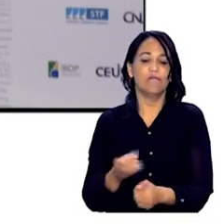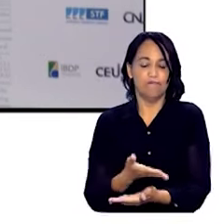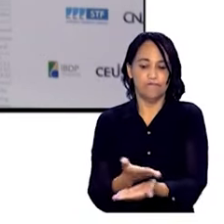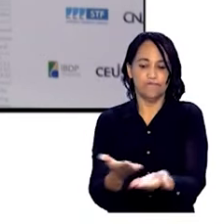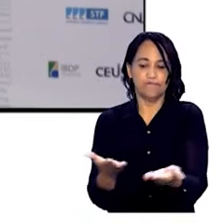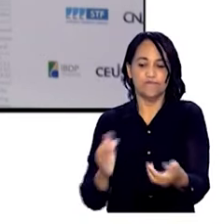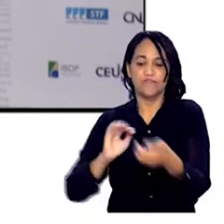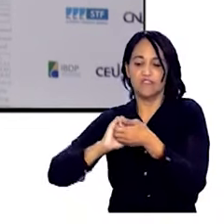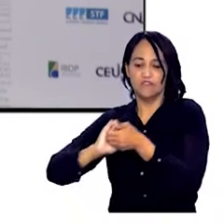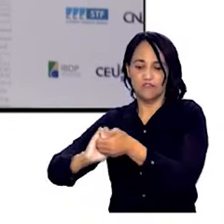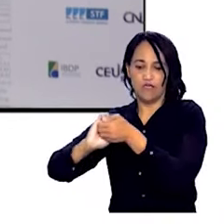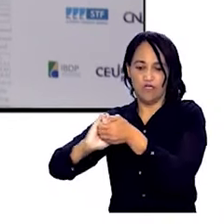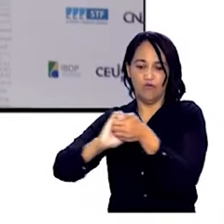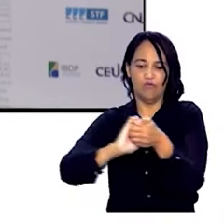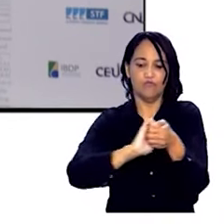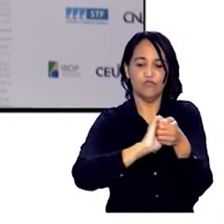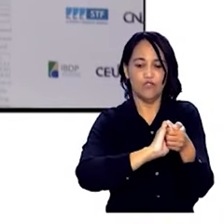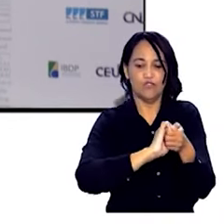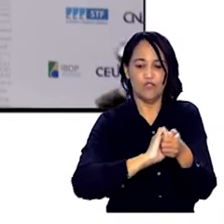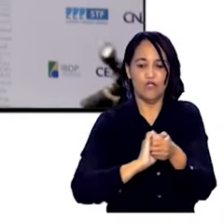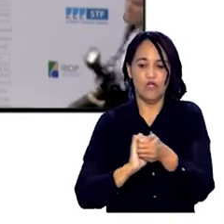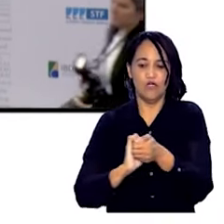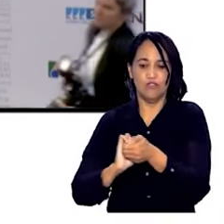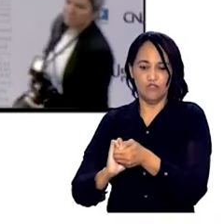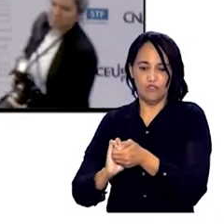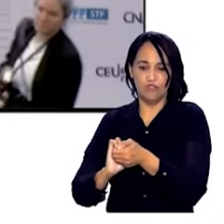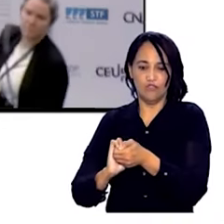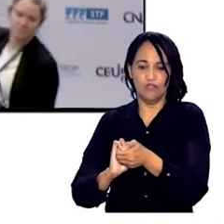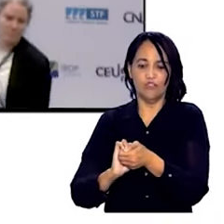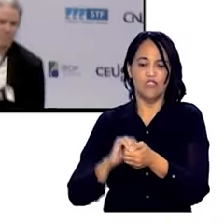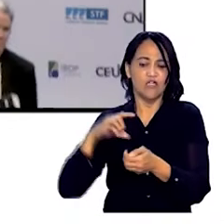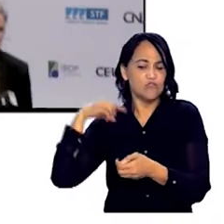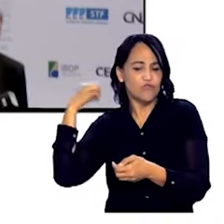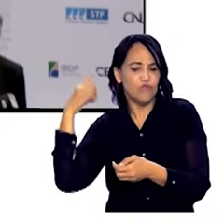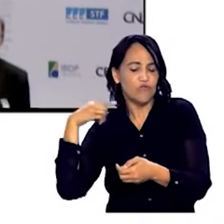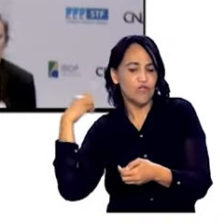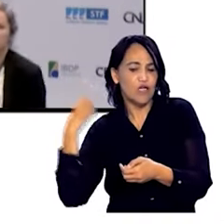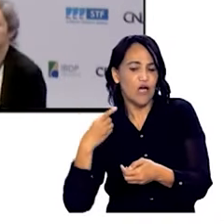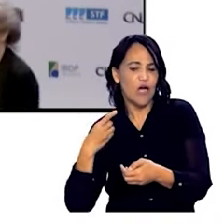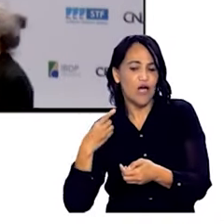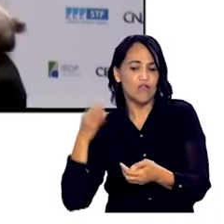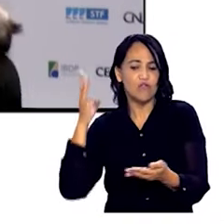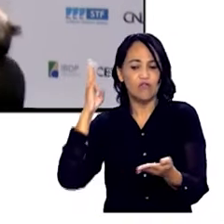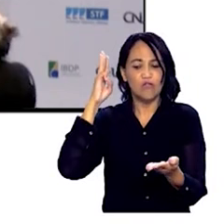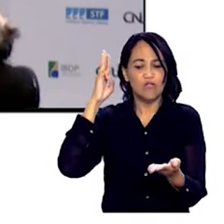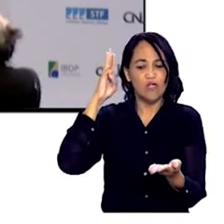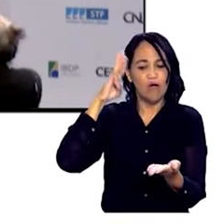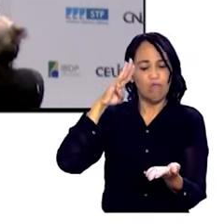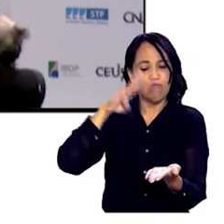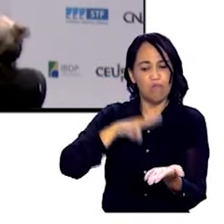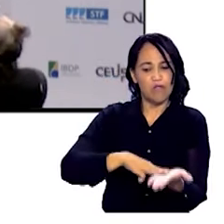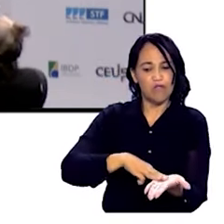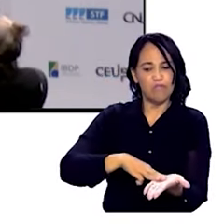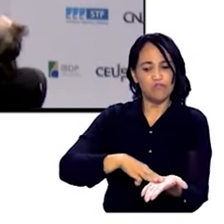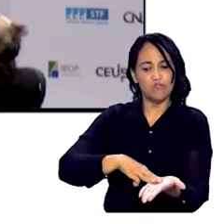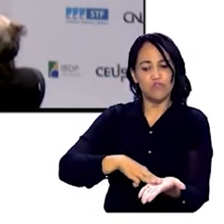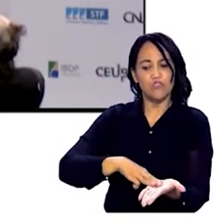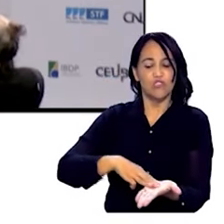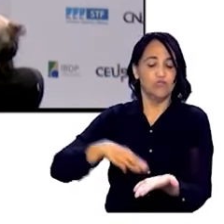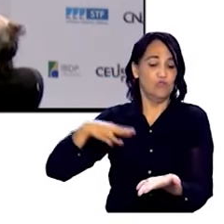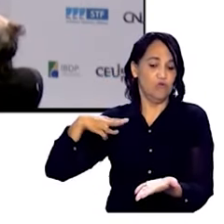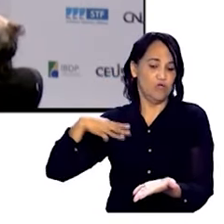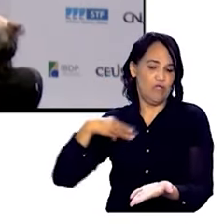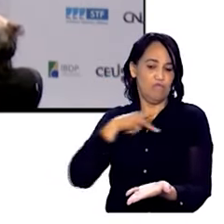todos os advogados membros do Ministério Público magistrados